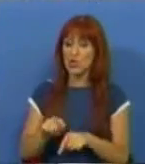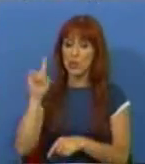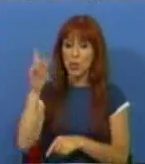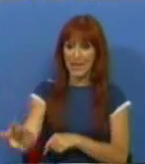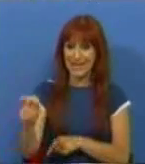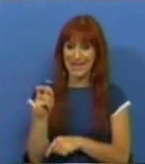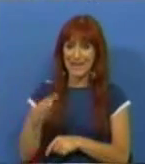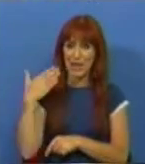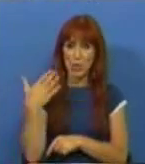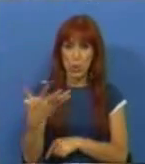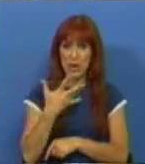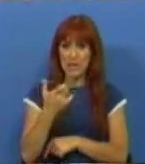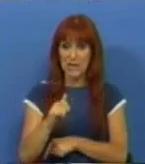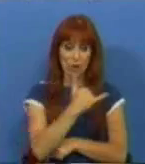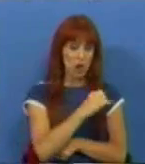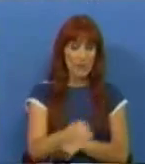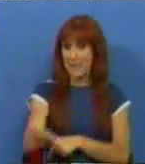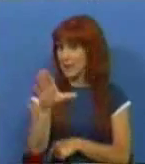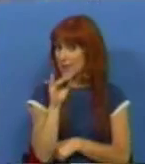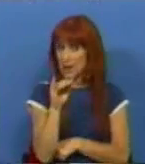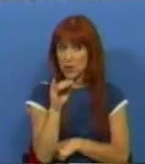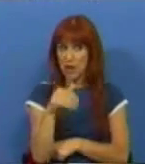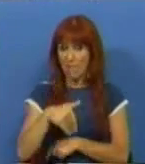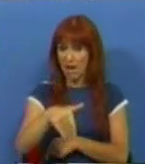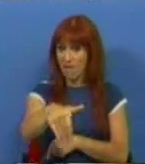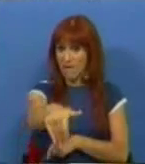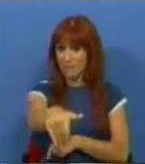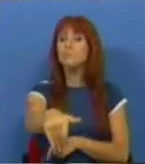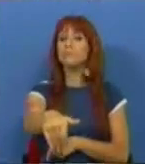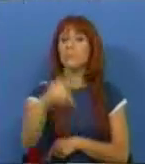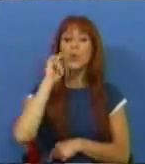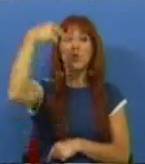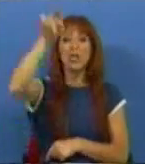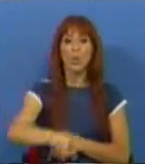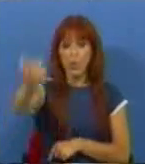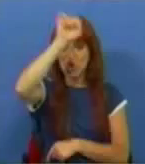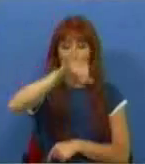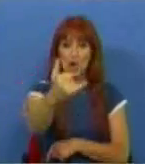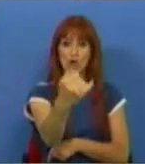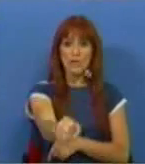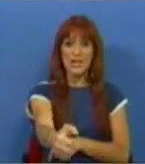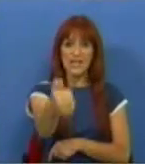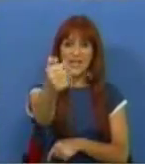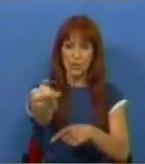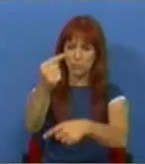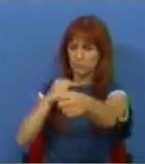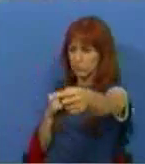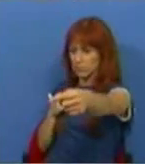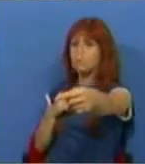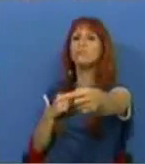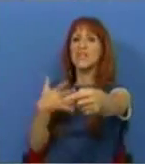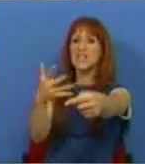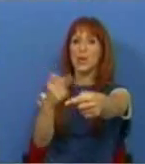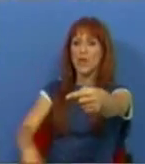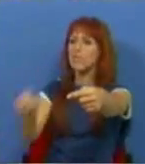dia 31 de dezembro de 2010, estaremos a chegar ao dia 1 de janeiro de 2005. 5